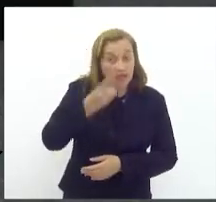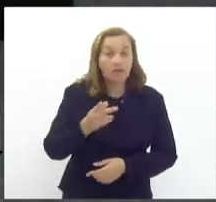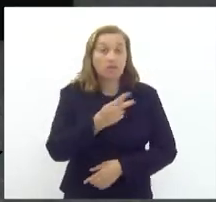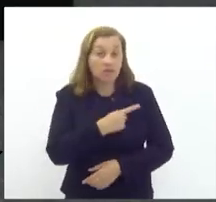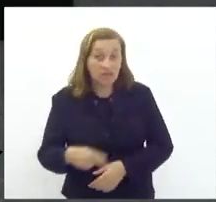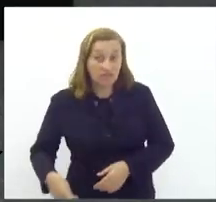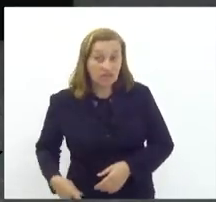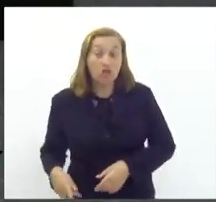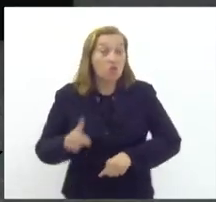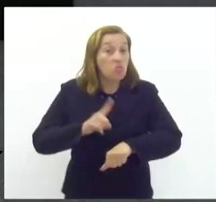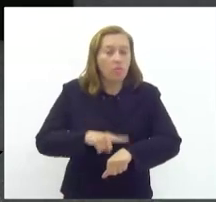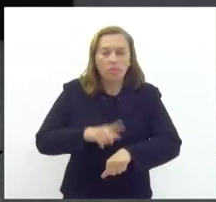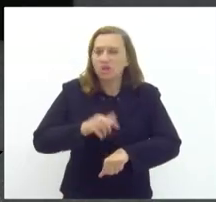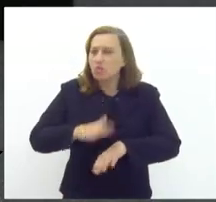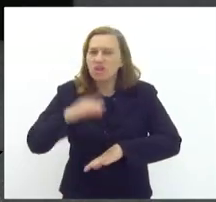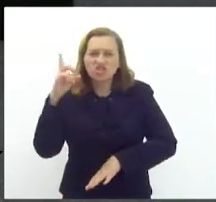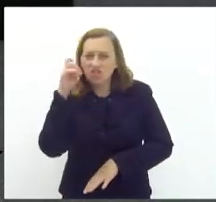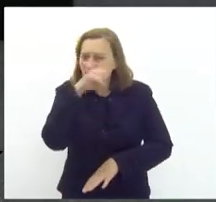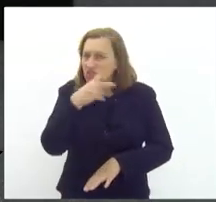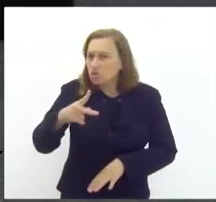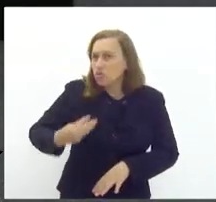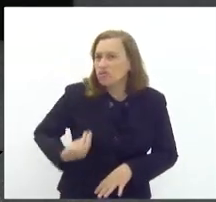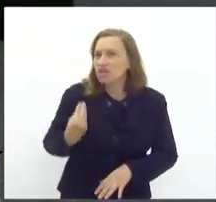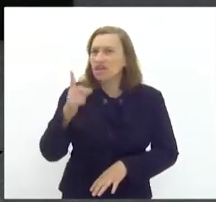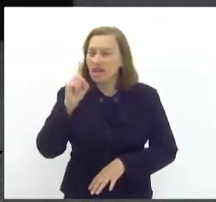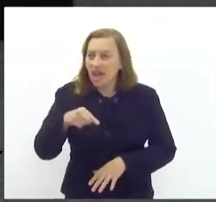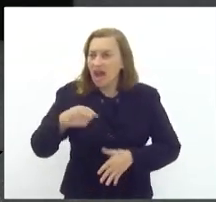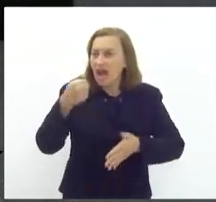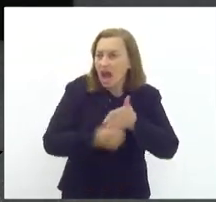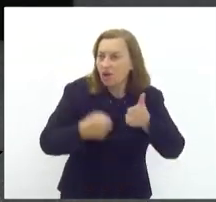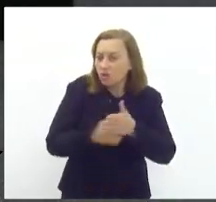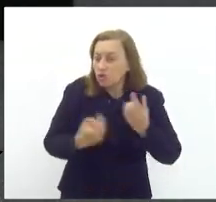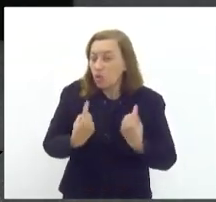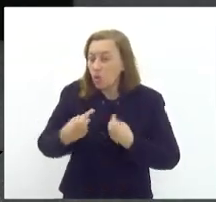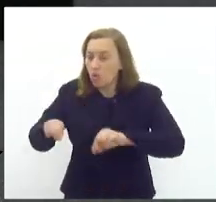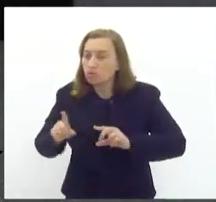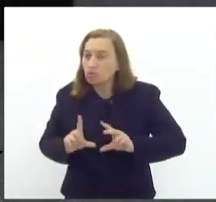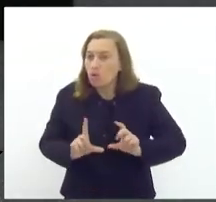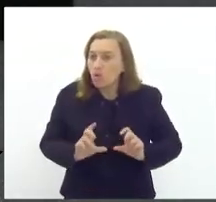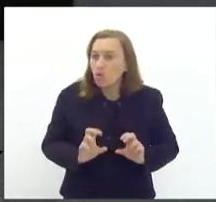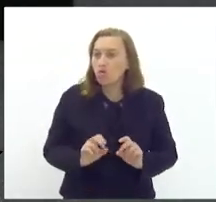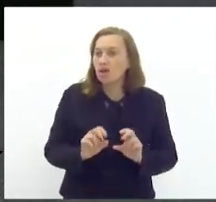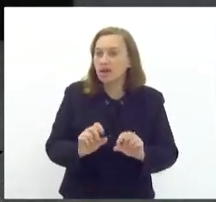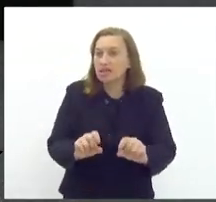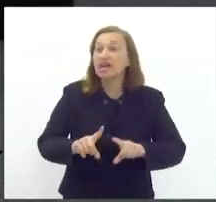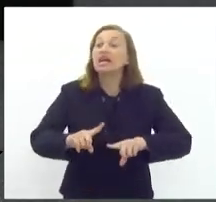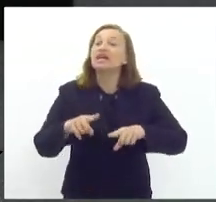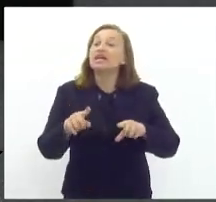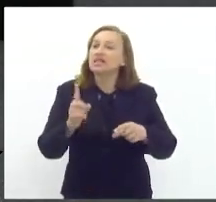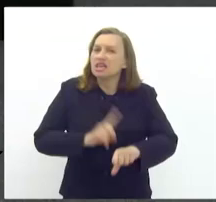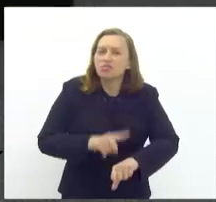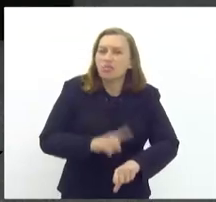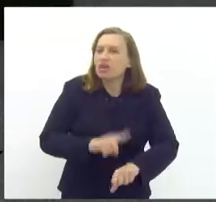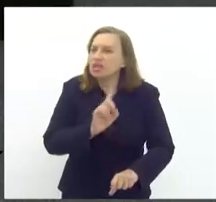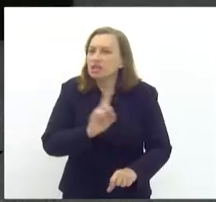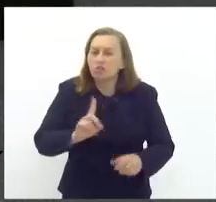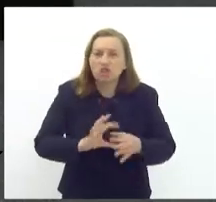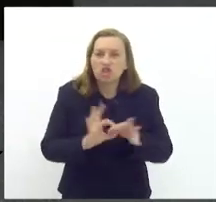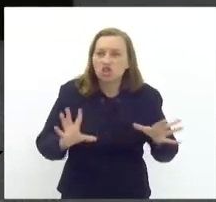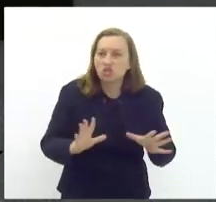um dos momentos mais difíceis da sua vida que é a luta contra o câncer e neste momento ela não deixou